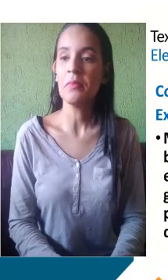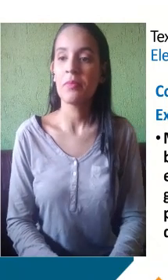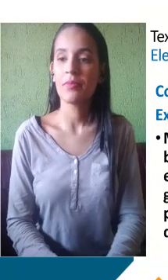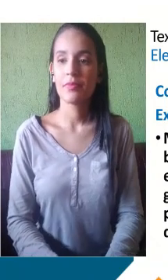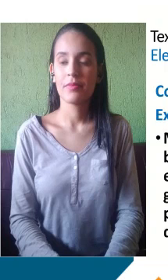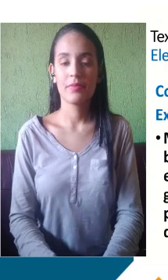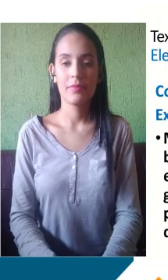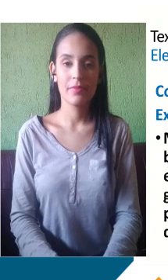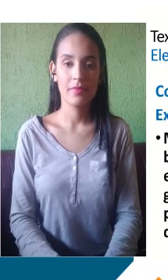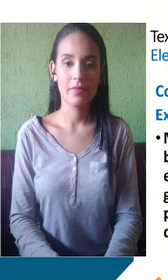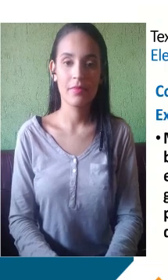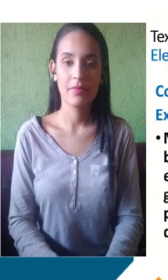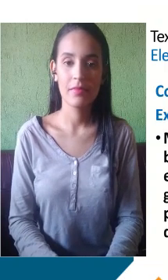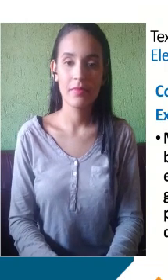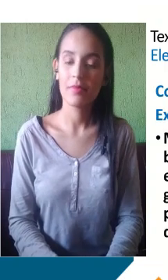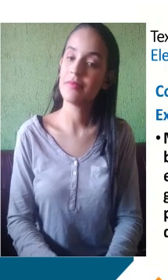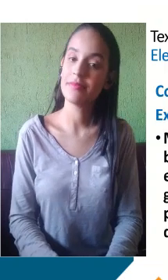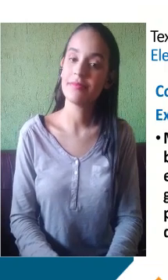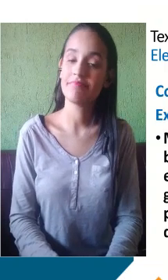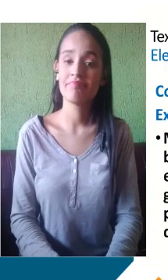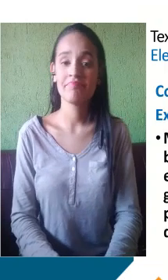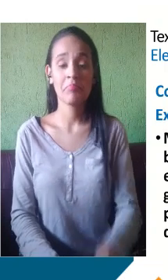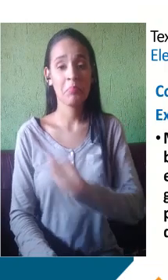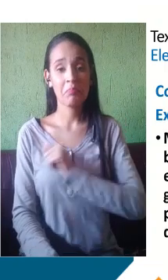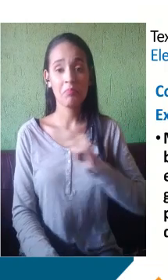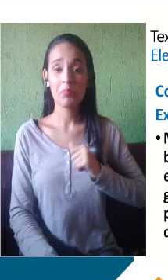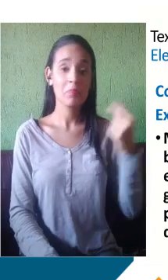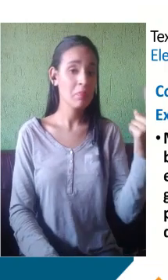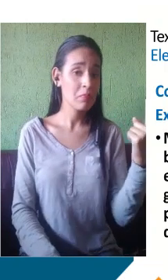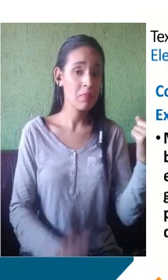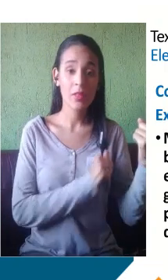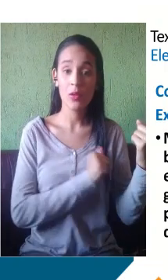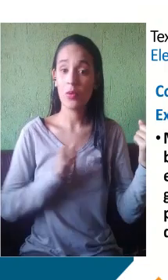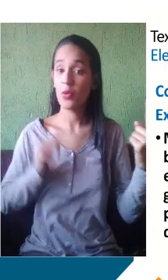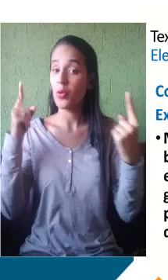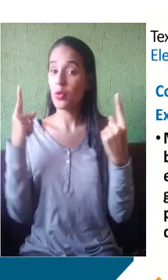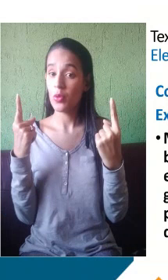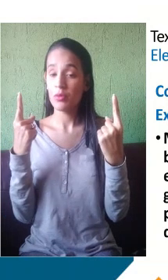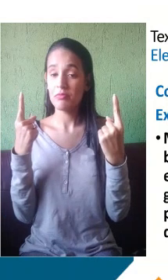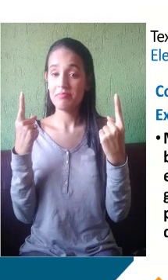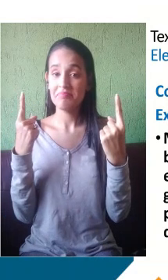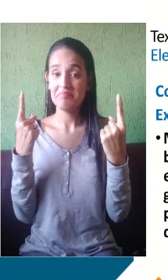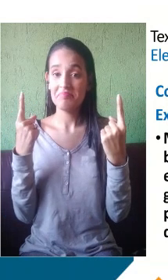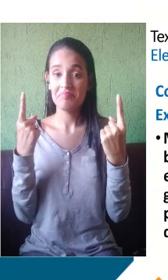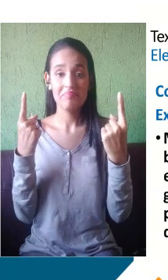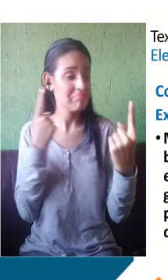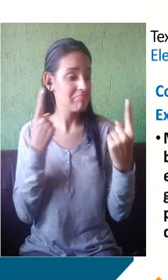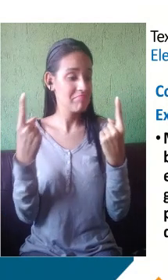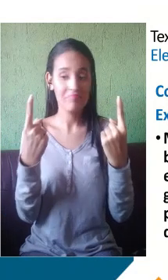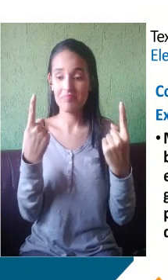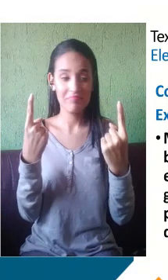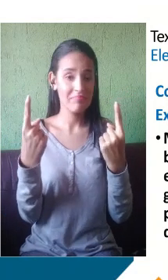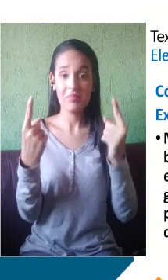a contratese. Para ele, eu tenho a contratese e ele a tese. Então, a contratese vai ser o ponto de